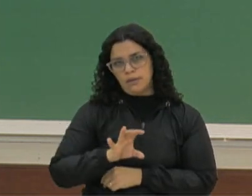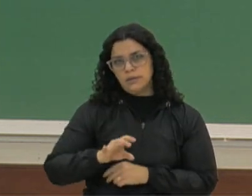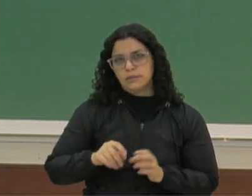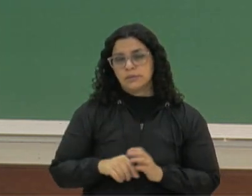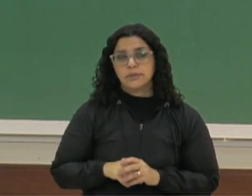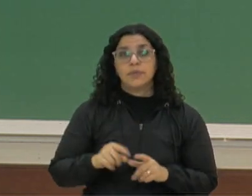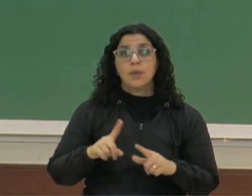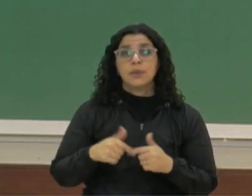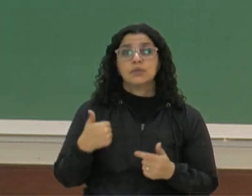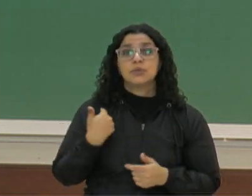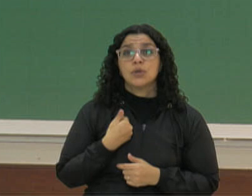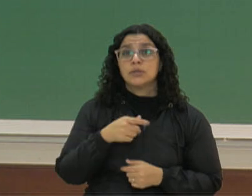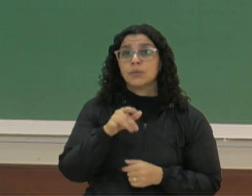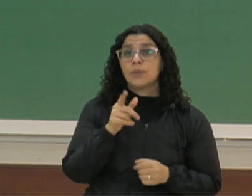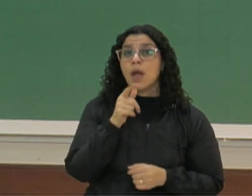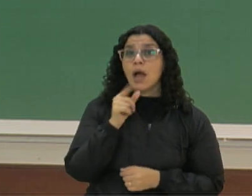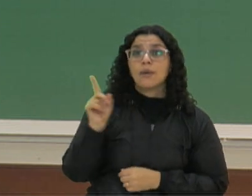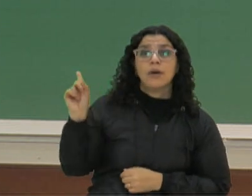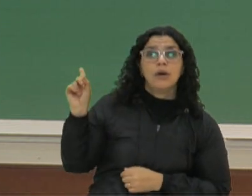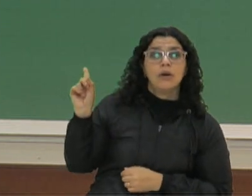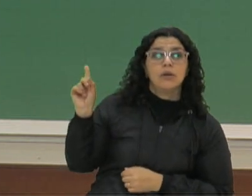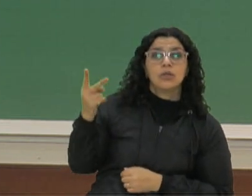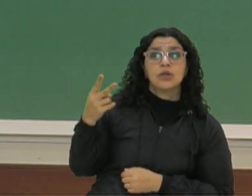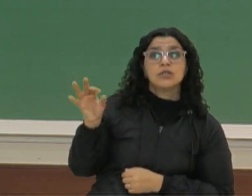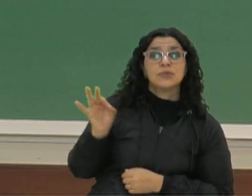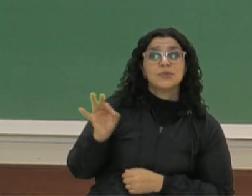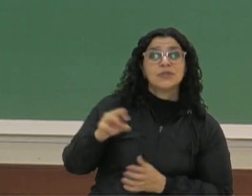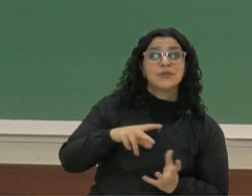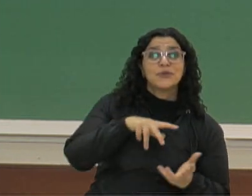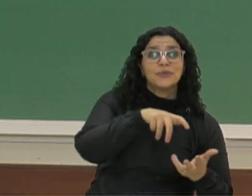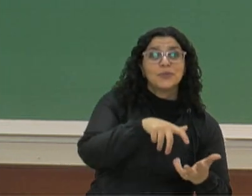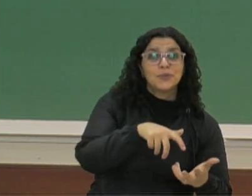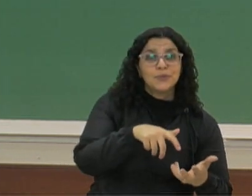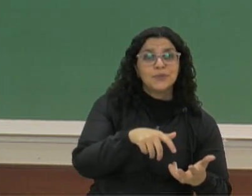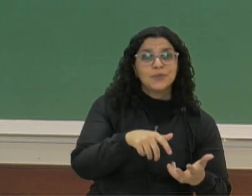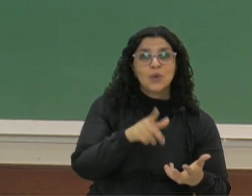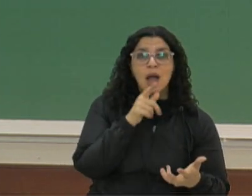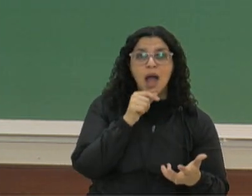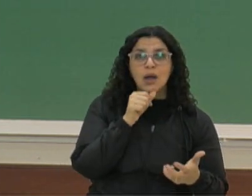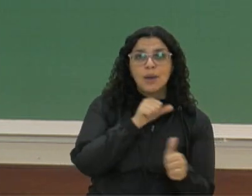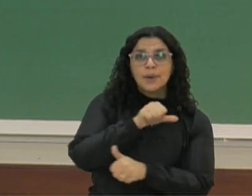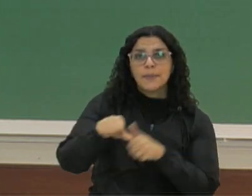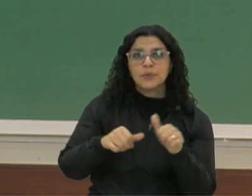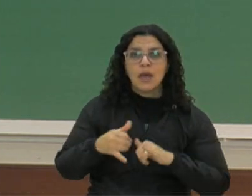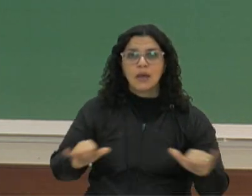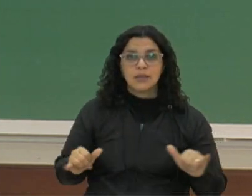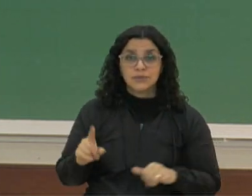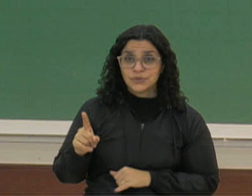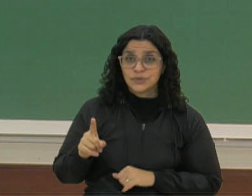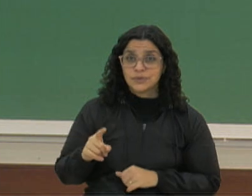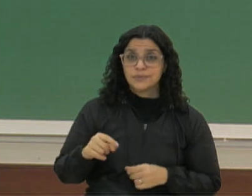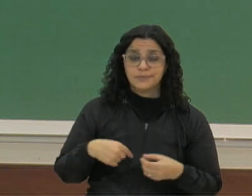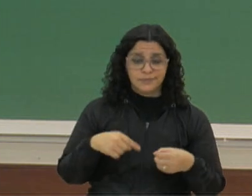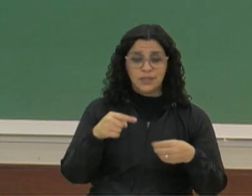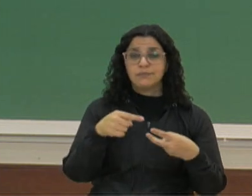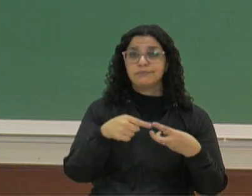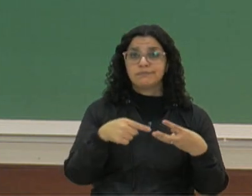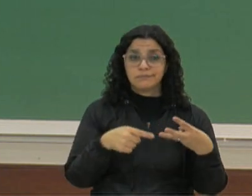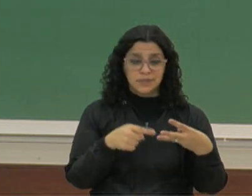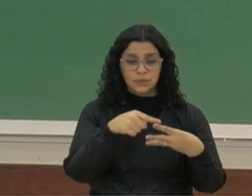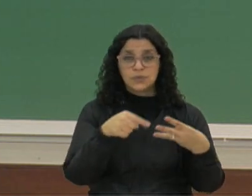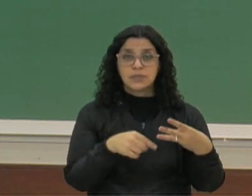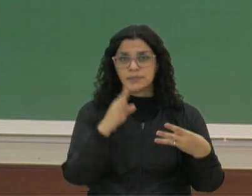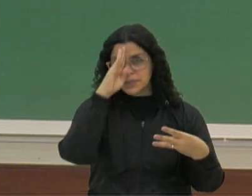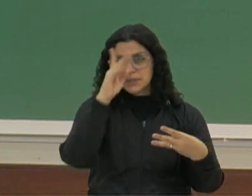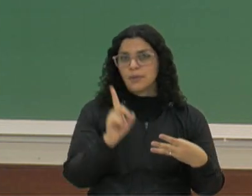gente ter uma ideia, a hidrelétrica fica aqui em 2% utilizada no mundo e as demais energias. O petróleo, o carvão mineral e o gás